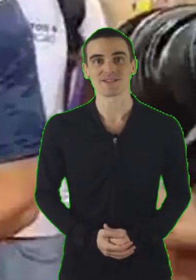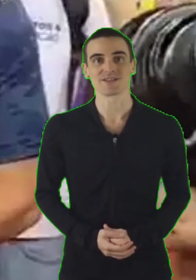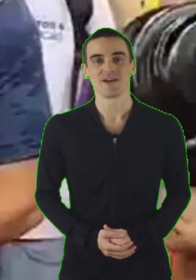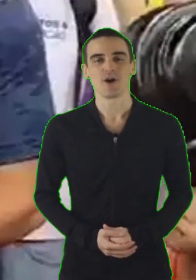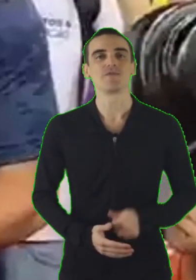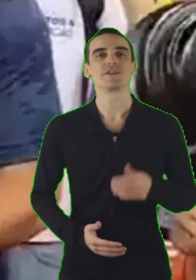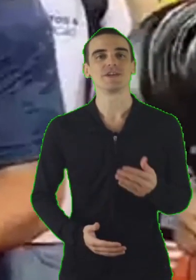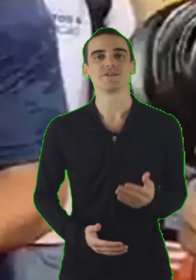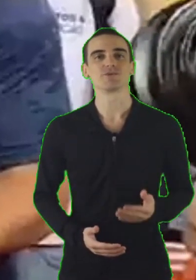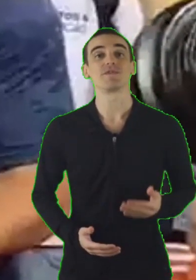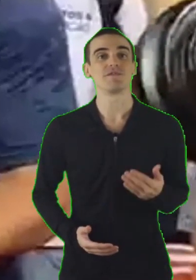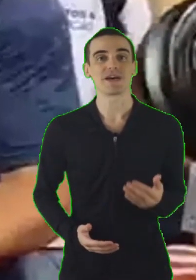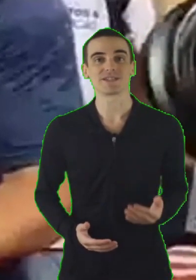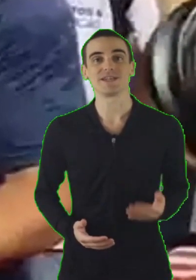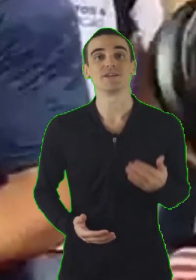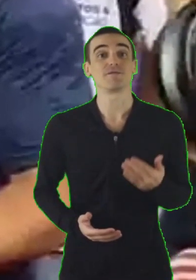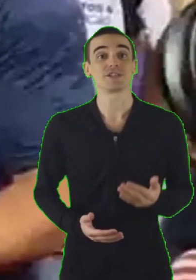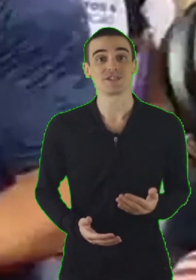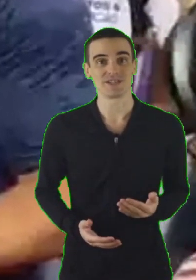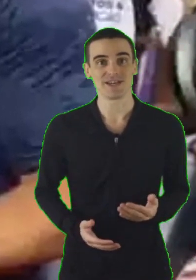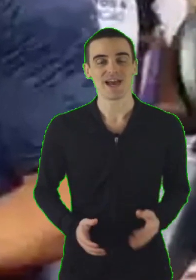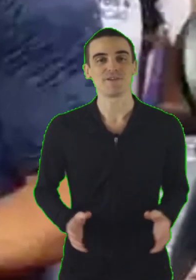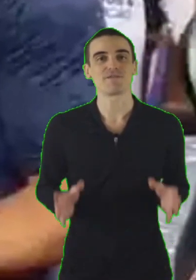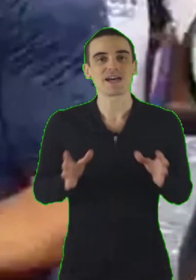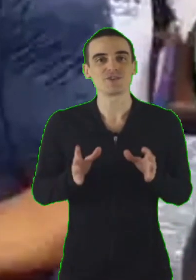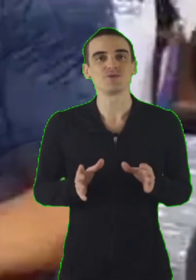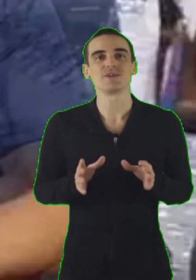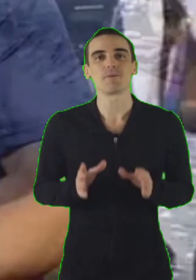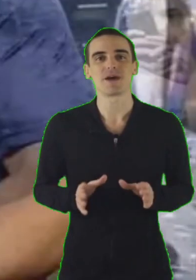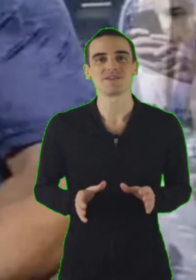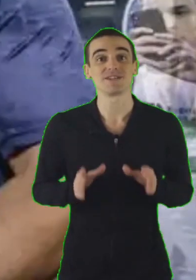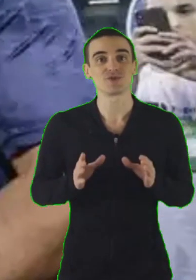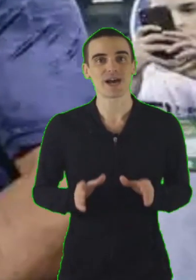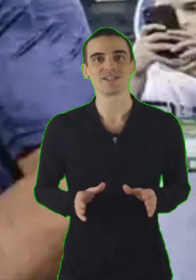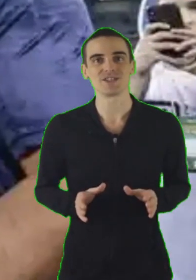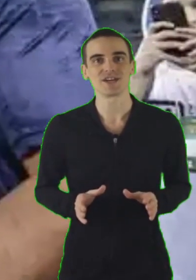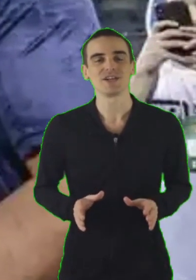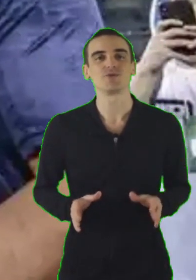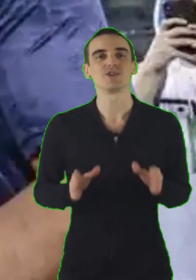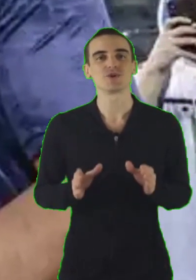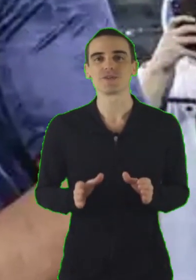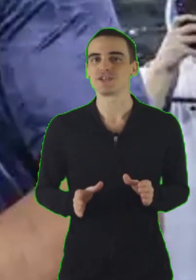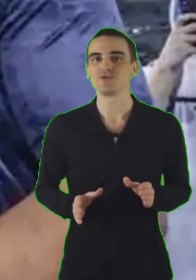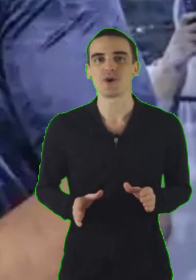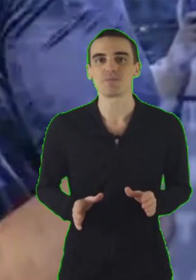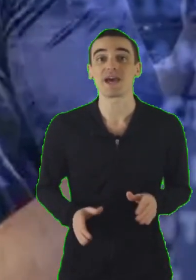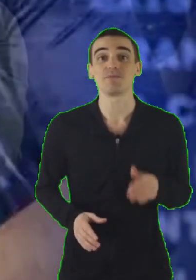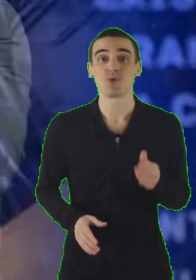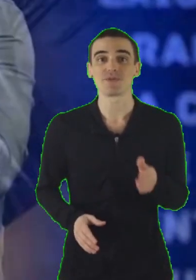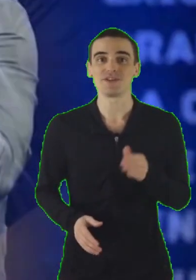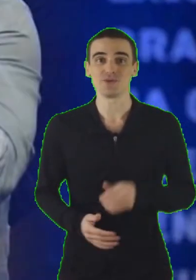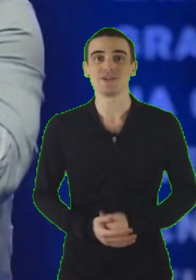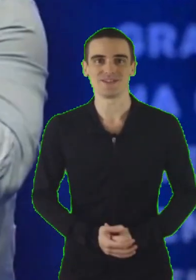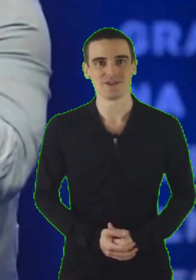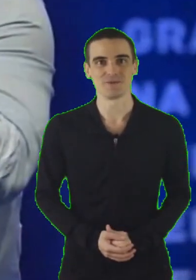mineiro continua no mercado a fim de fechar com alguns jogadores para essa temporada. Ronaldo e sua equipe estão a topo vapor e tentam fechar a contratação de um